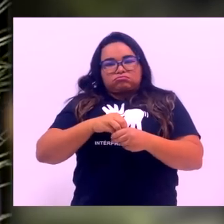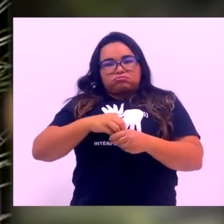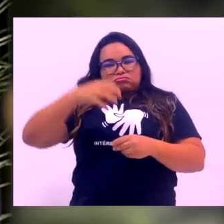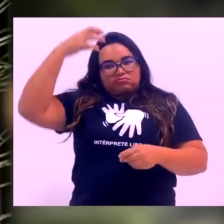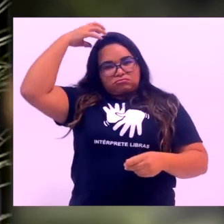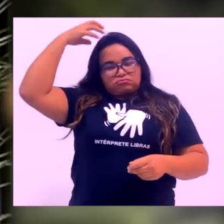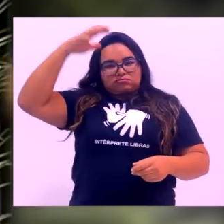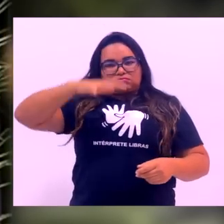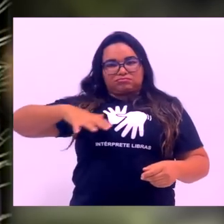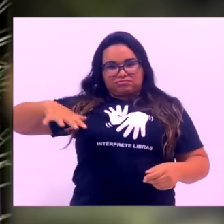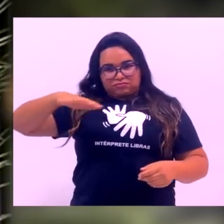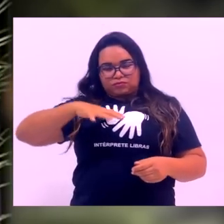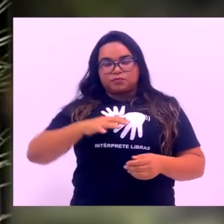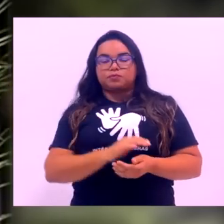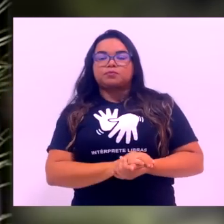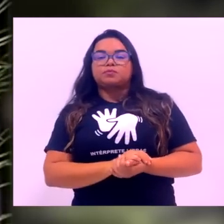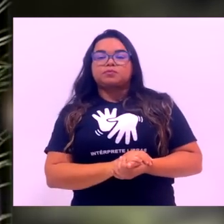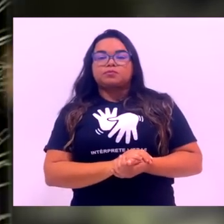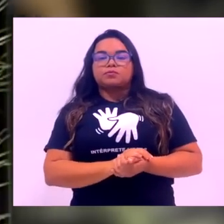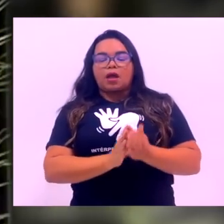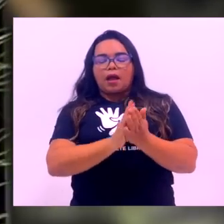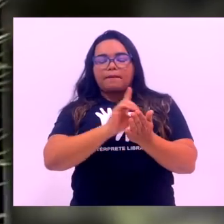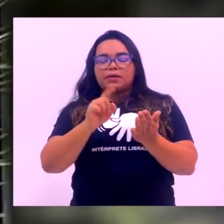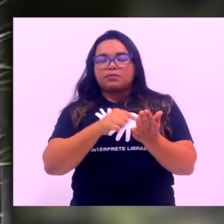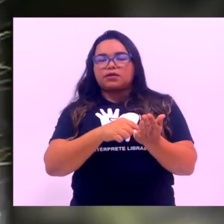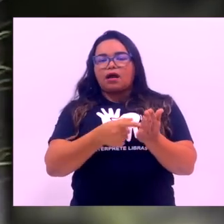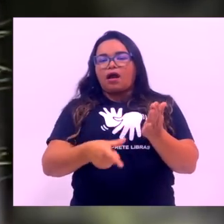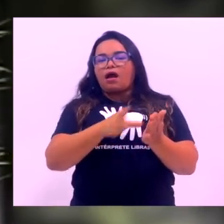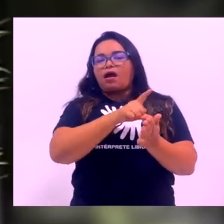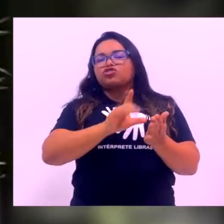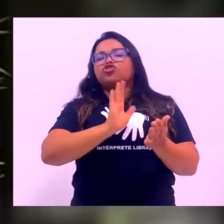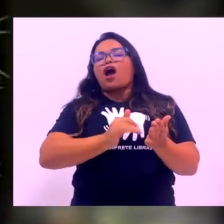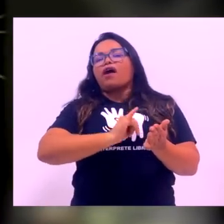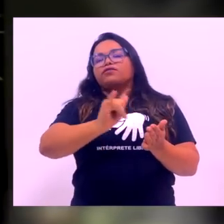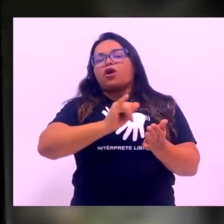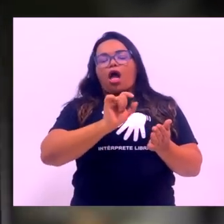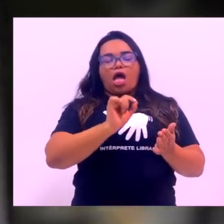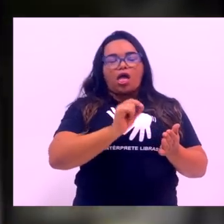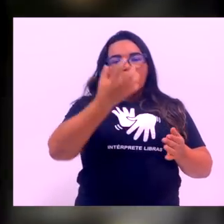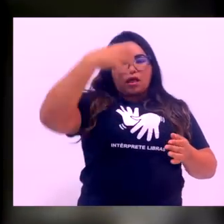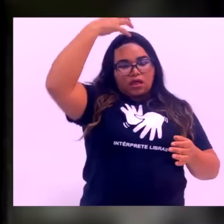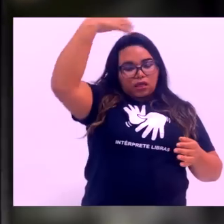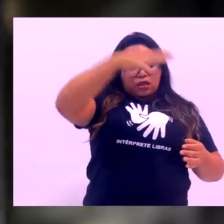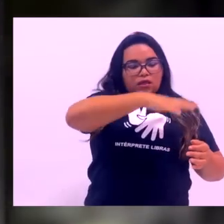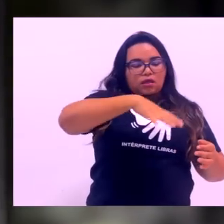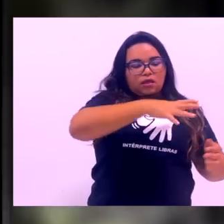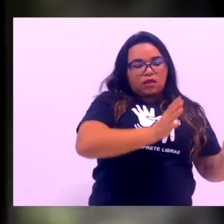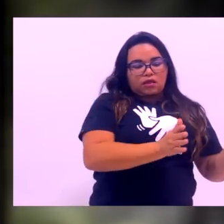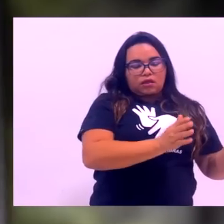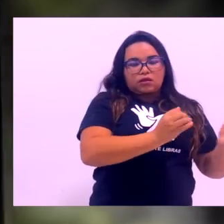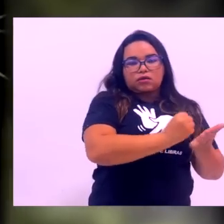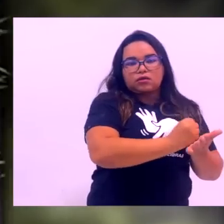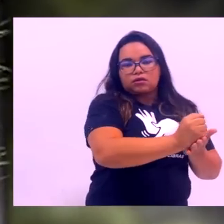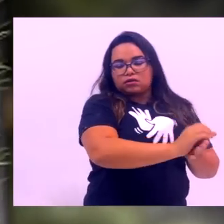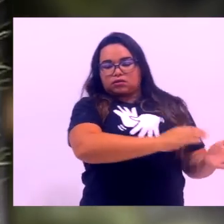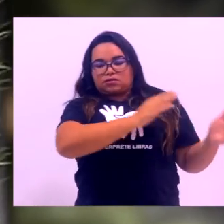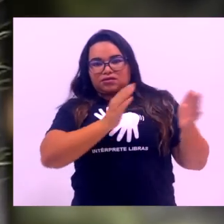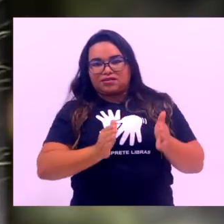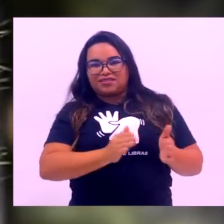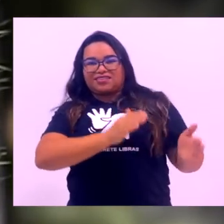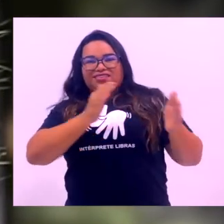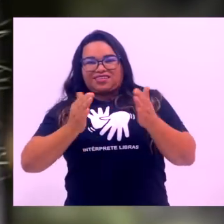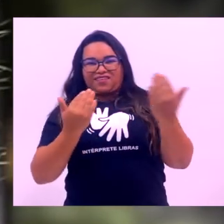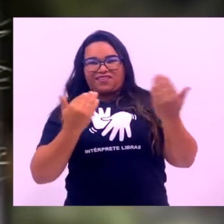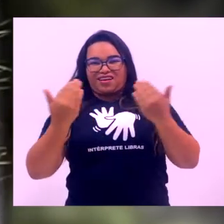reino. A Bíblia diz: antes do tempo, quem governará? Agora, muitas vezes um crítico já